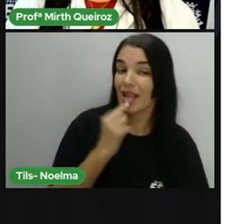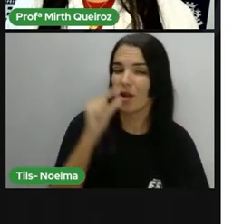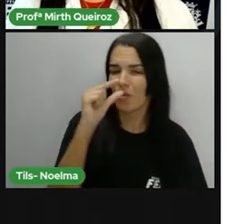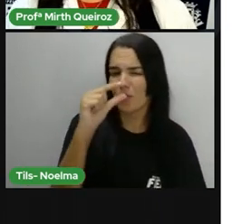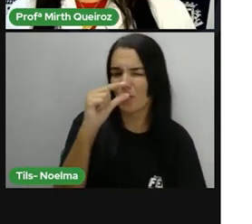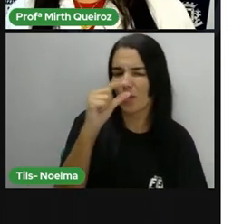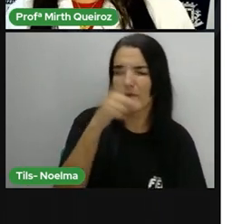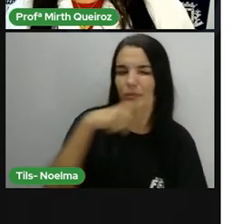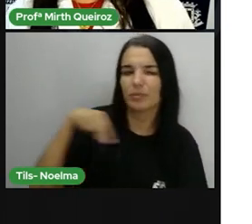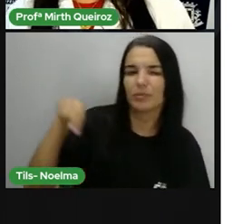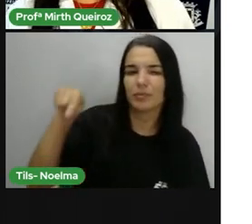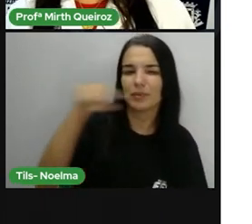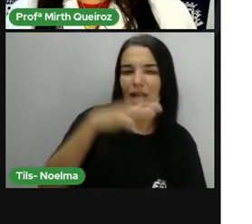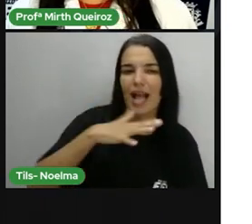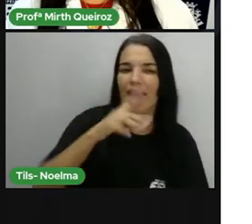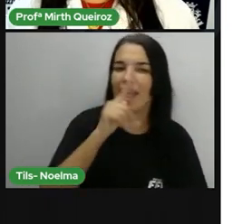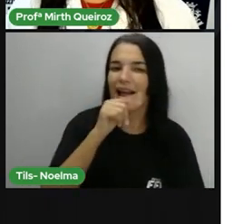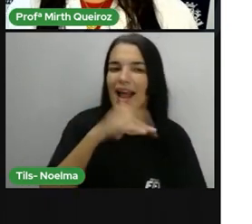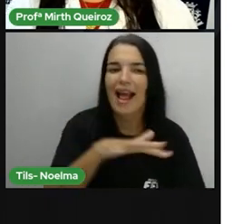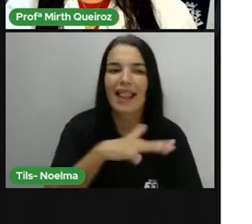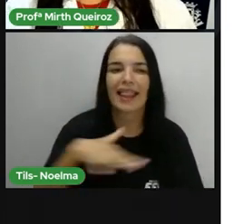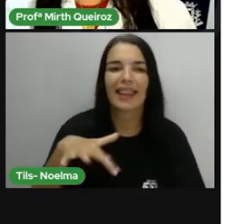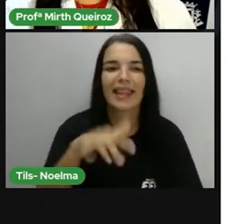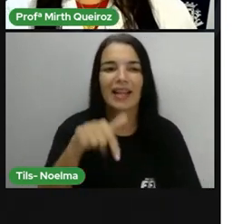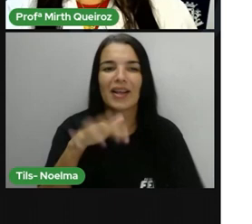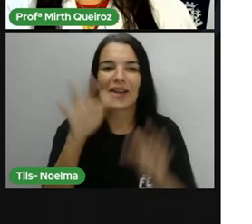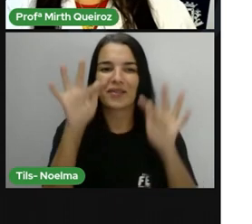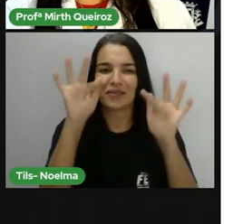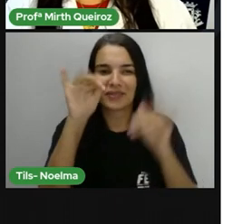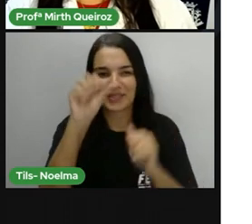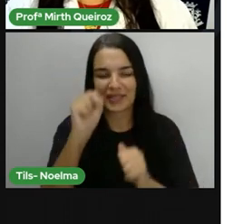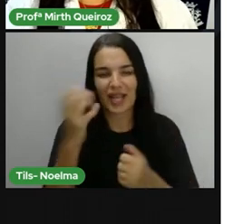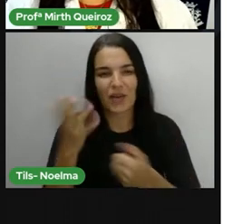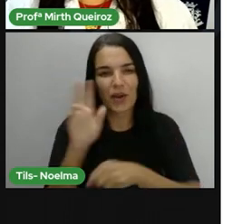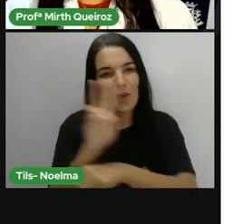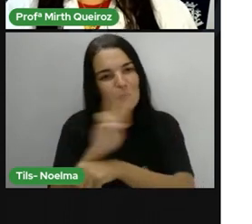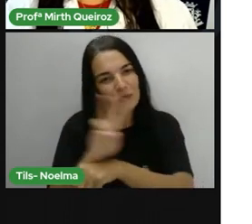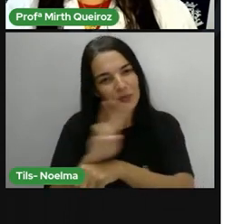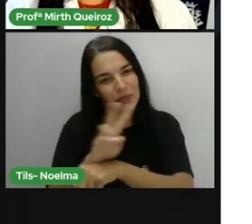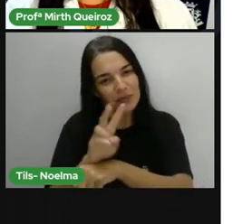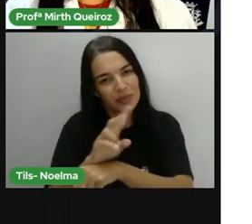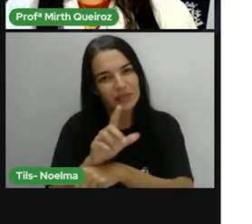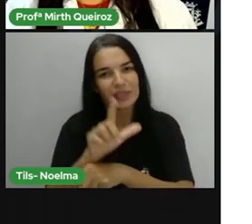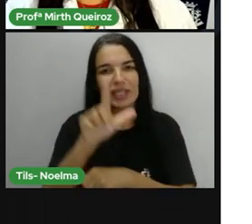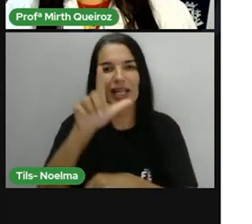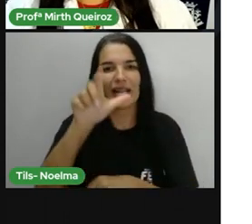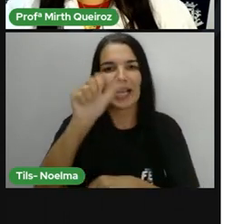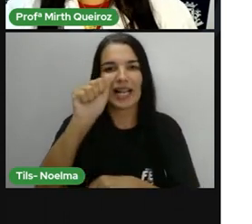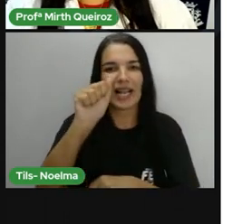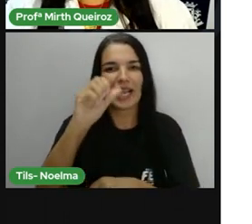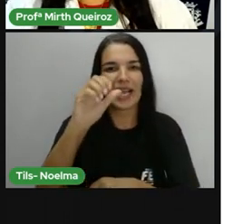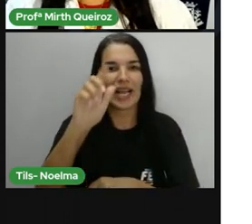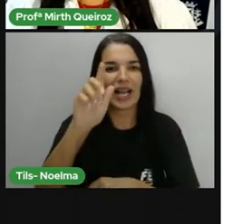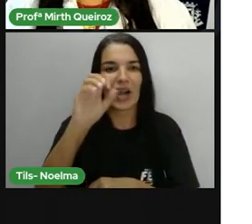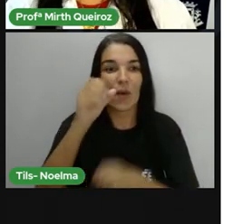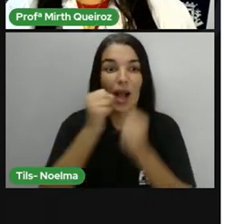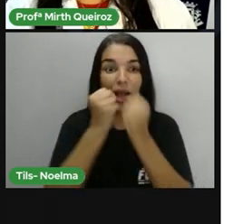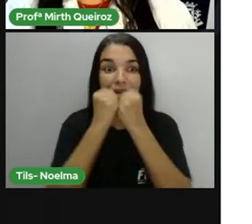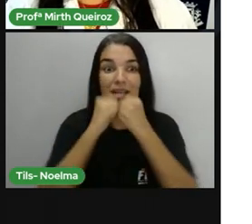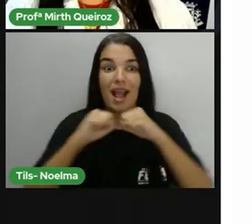um pouco mais as lagoas da nossa cidade. Vamos aí ver um vídeo, né? Da Lagoa